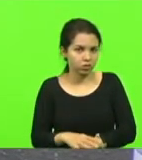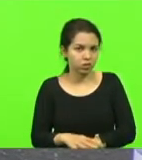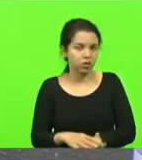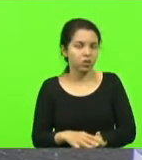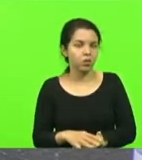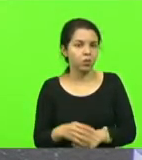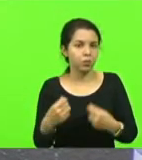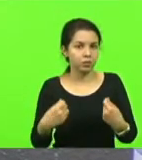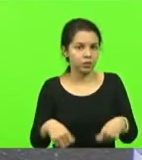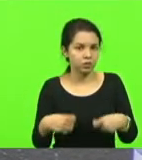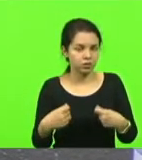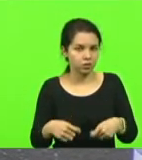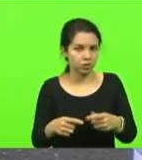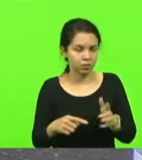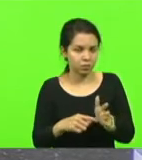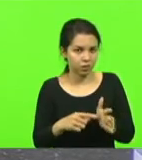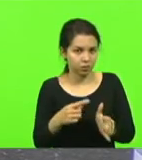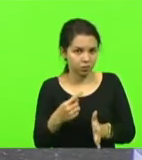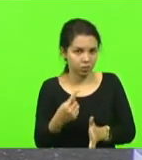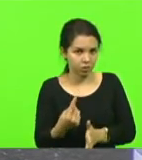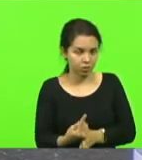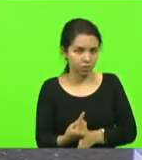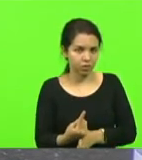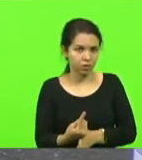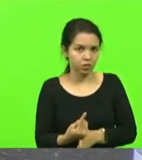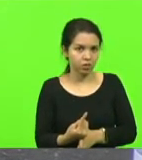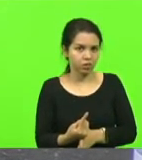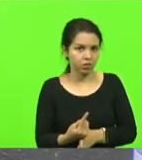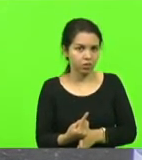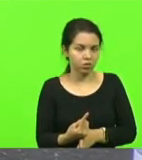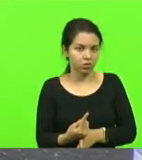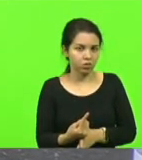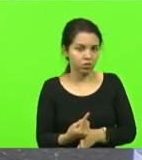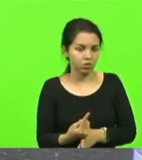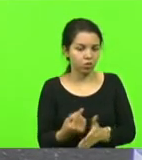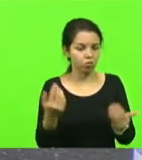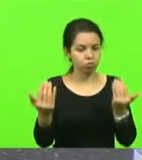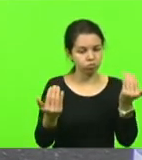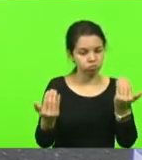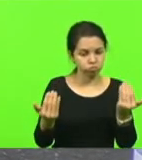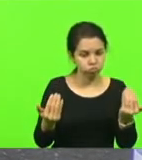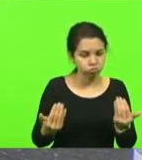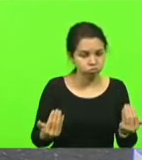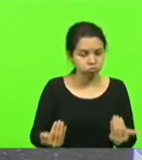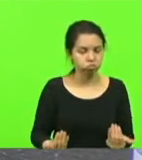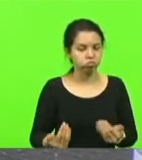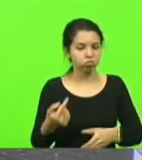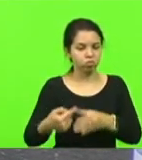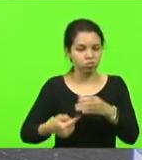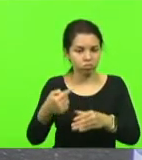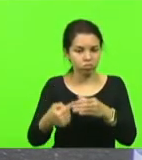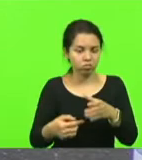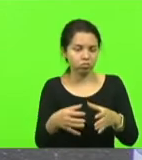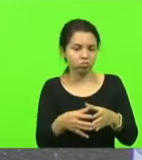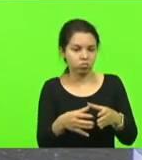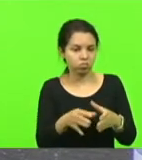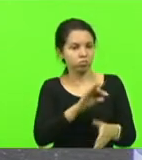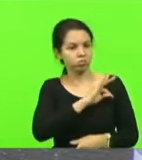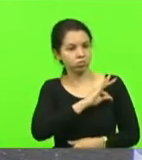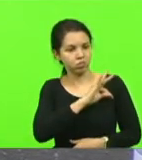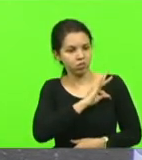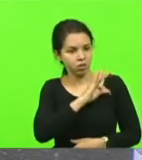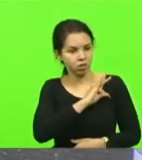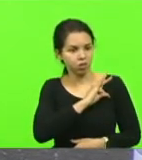tenham primeiramente o crivo da comissão e dos seus técnicos, uma equipe de técnicos da